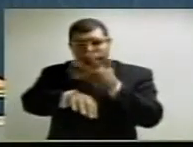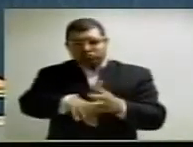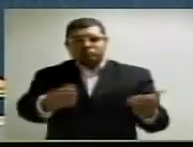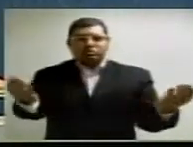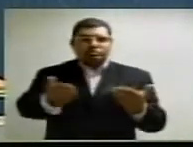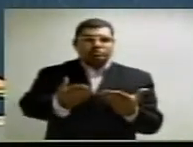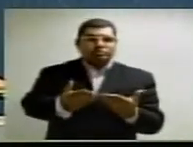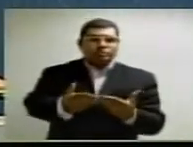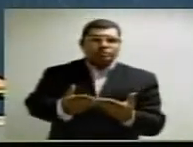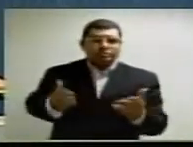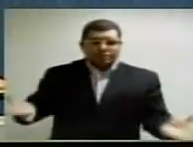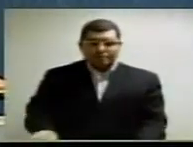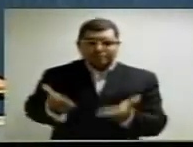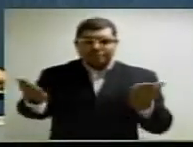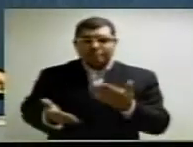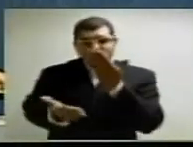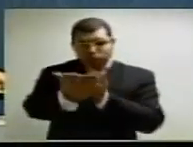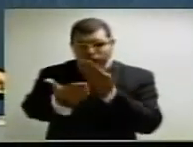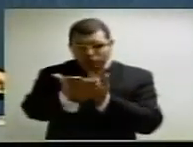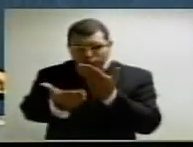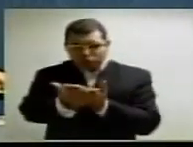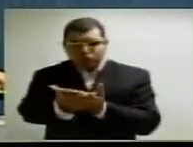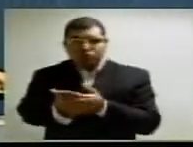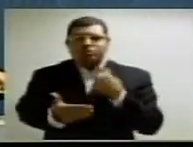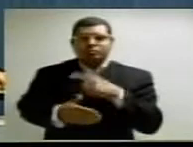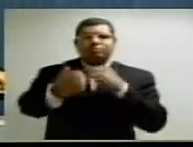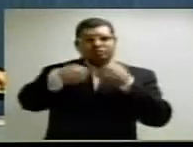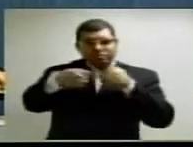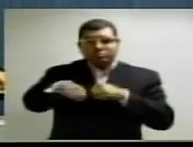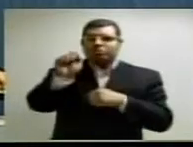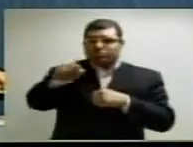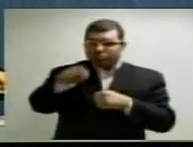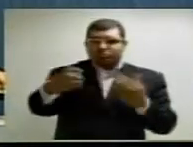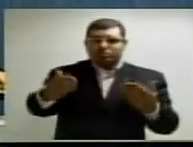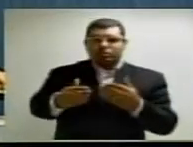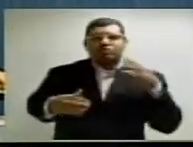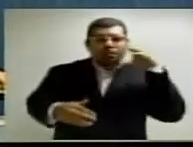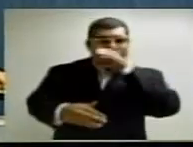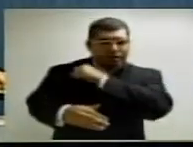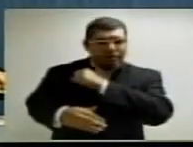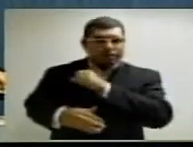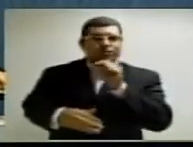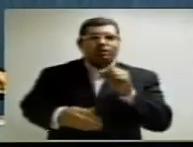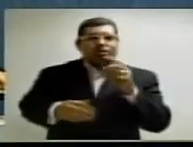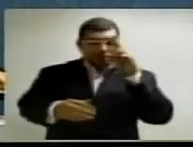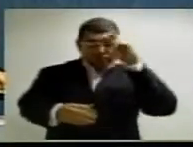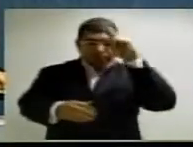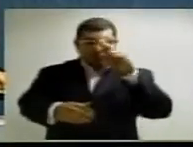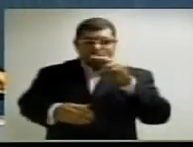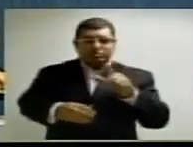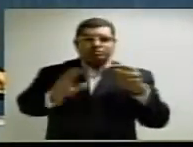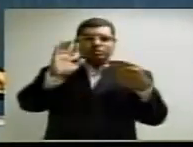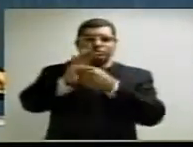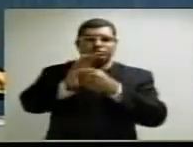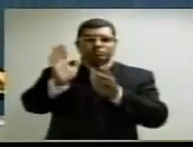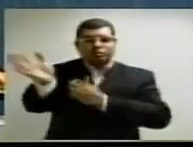tempo inteiro, sendo estimulado a estudar o tempo inteiro. Nós precisamos urgentemente fortalecer